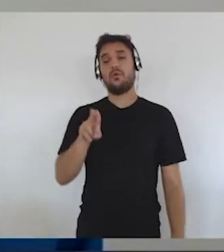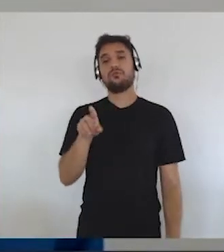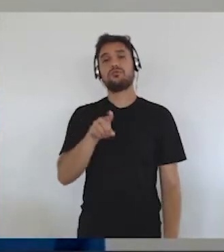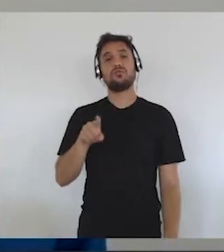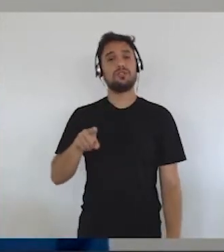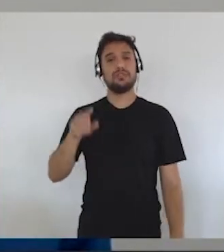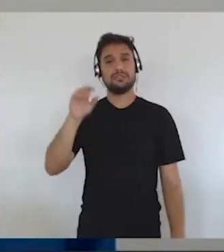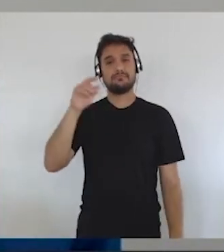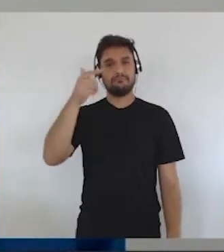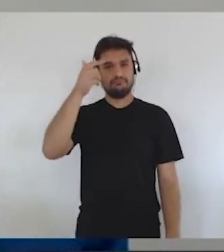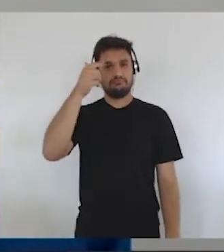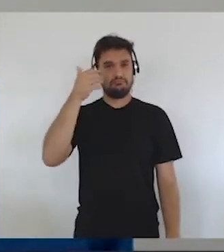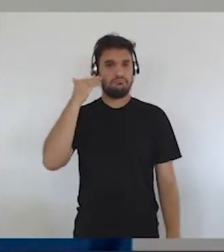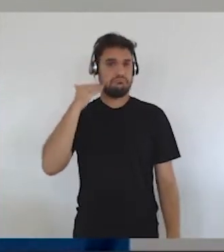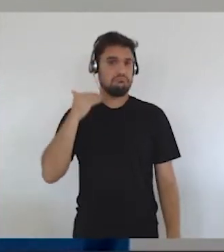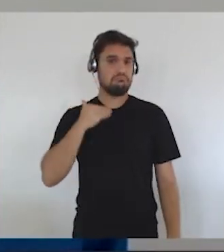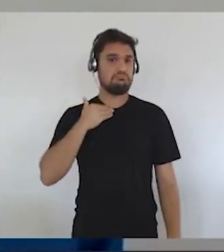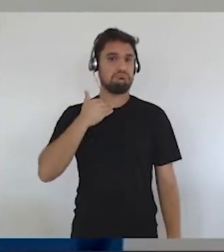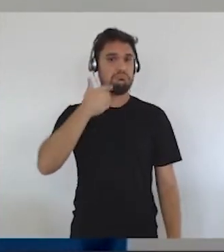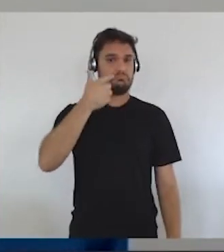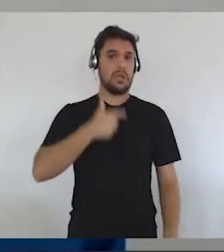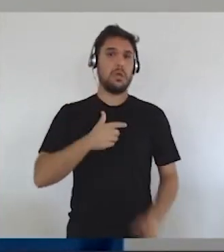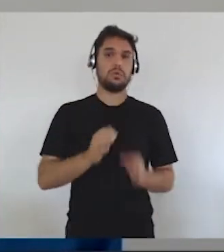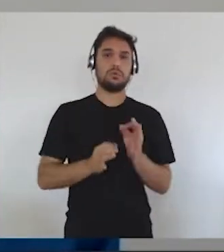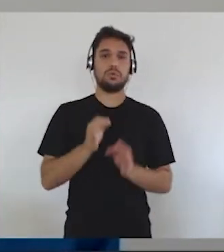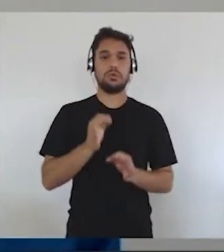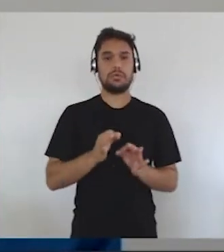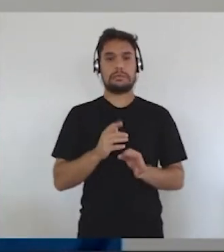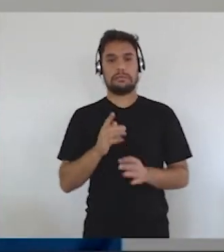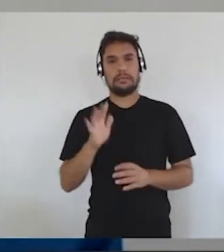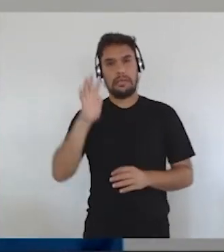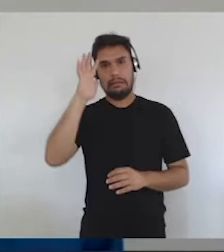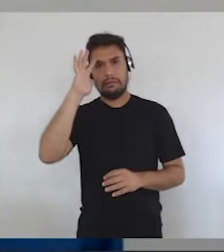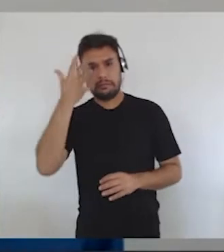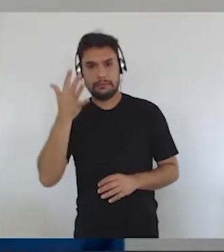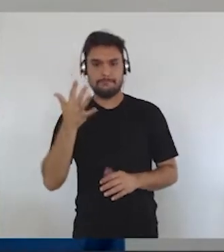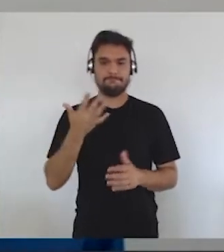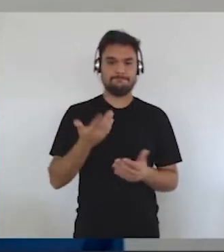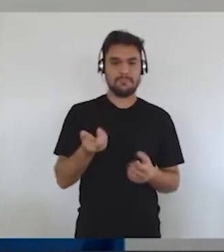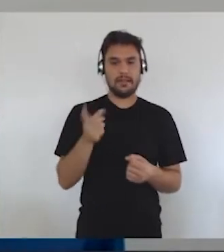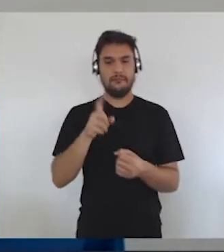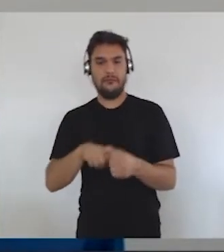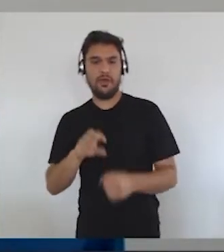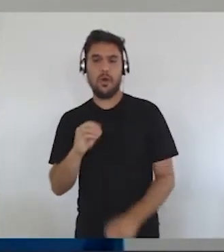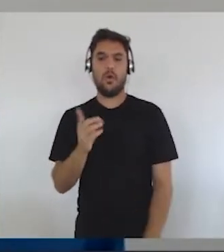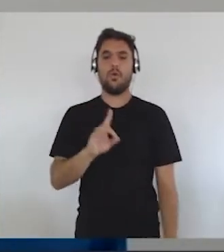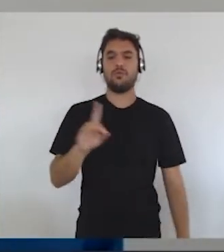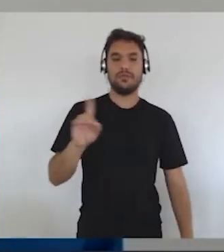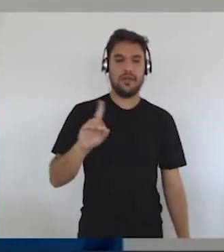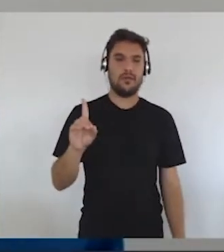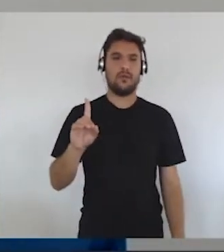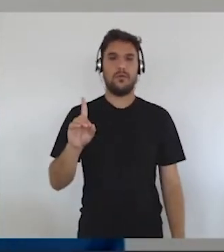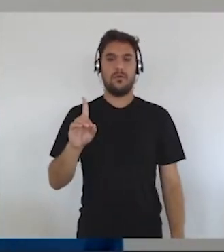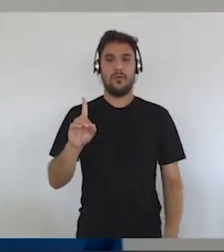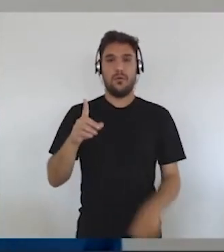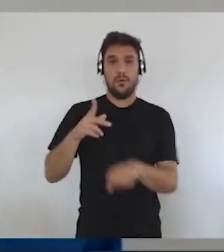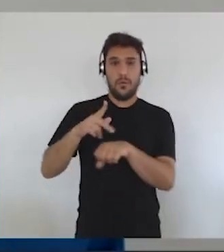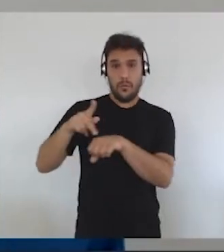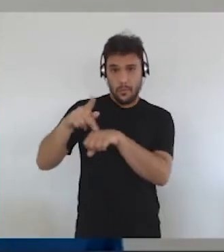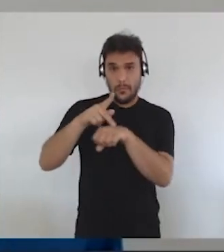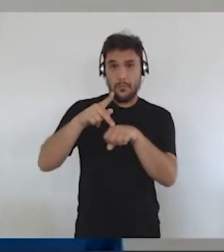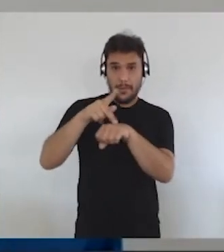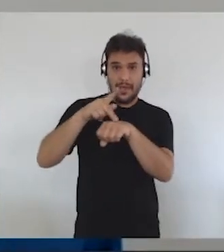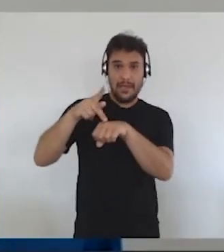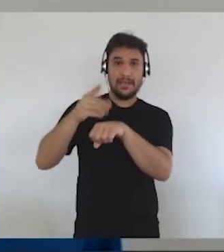que tomar uma decisão sobre devolver ou não uma criança para um estado no qual ela, em tese, tinha